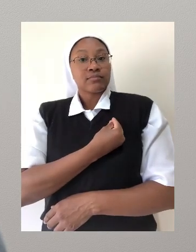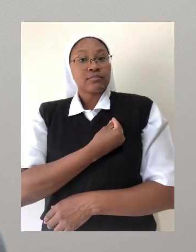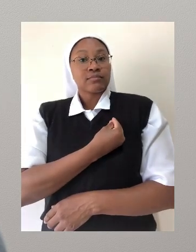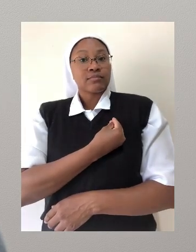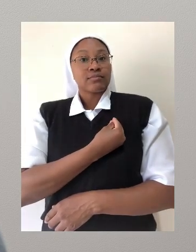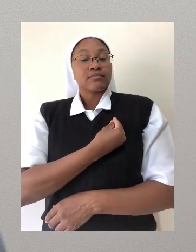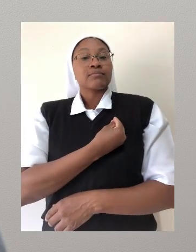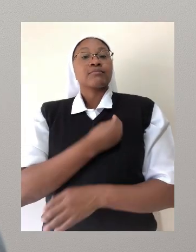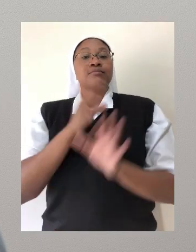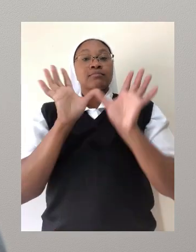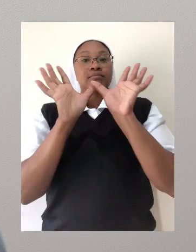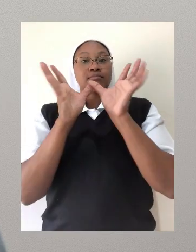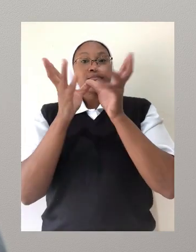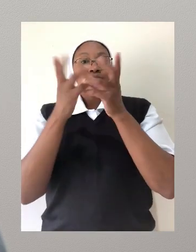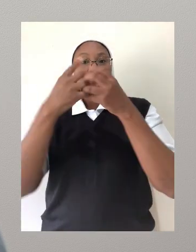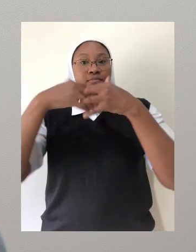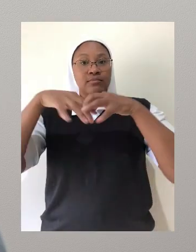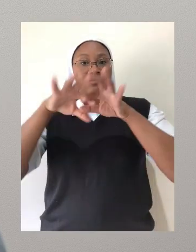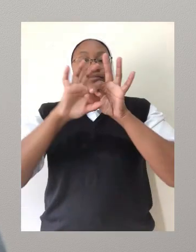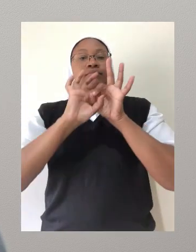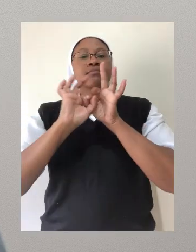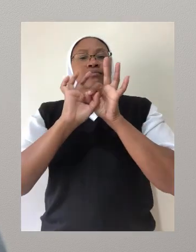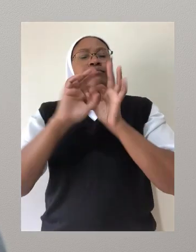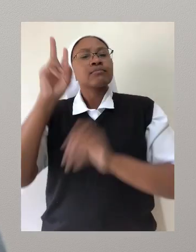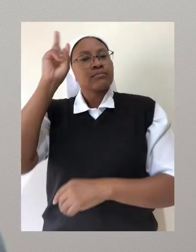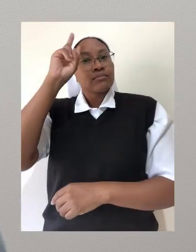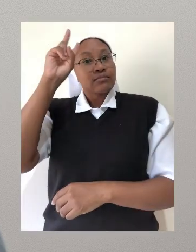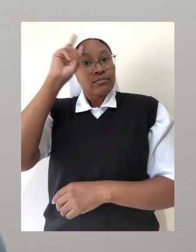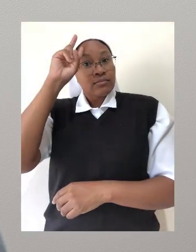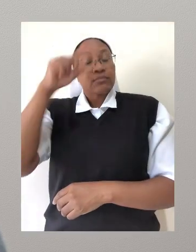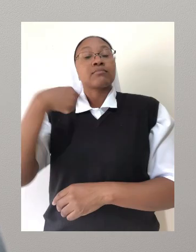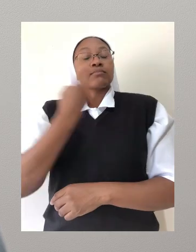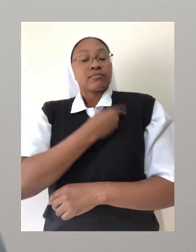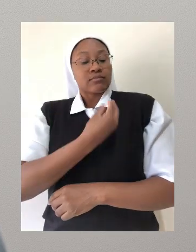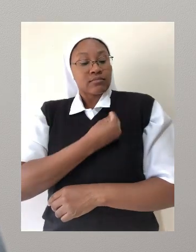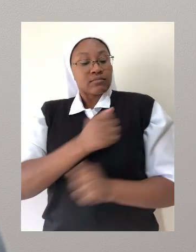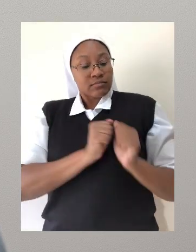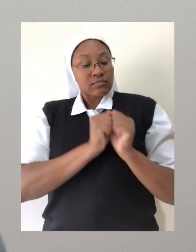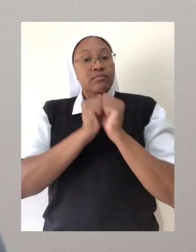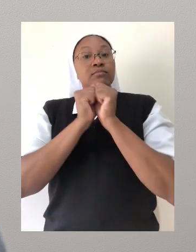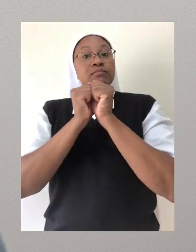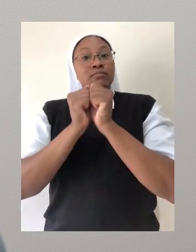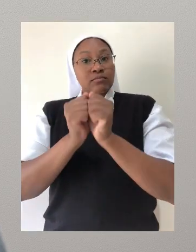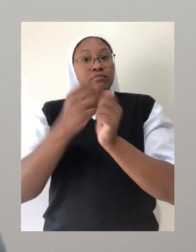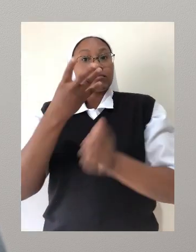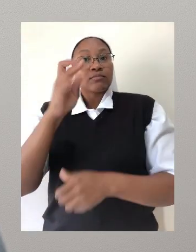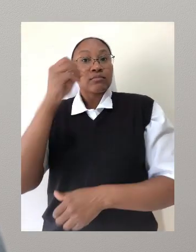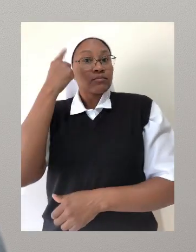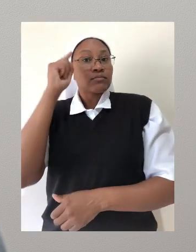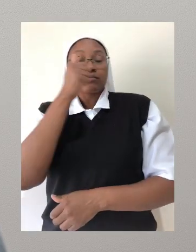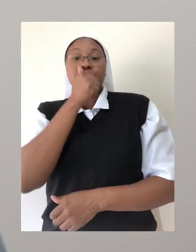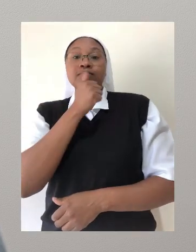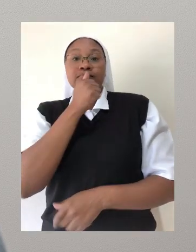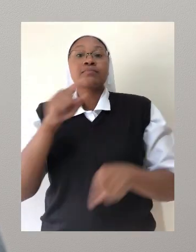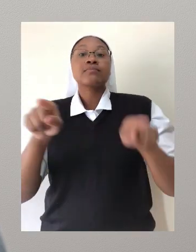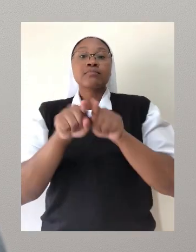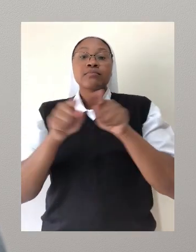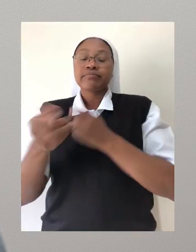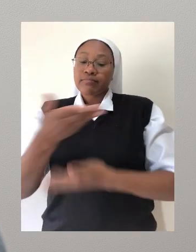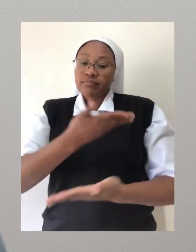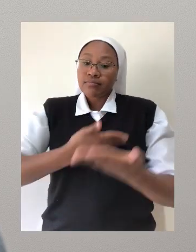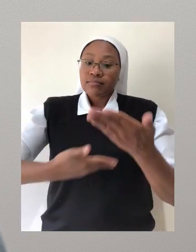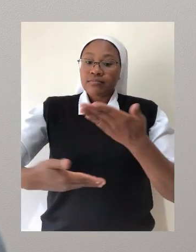a vivência da campanha da fraternidade. Lembram que nós estamos vivendo, junto com a Quaresma, a